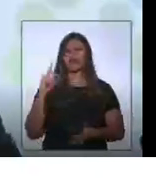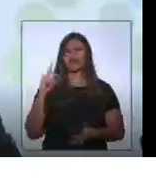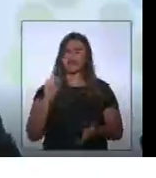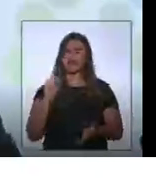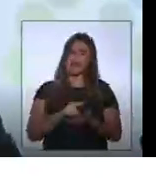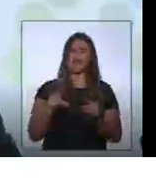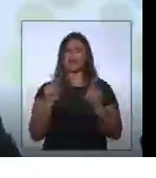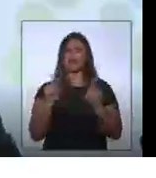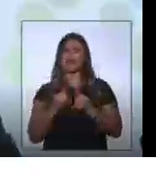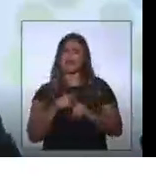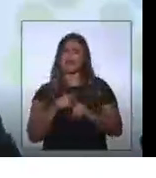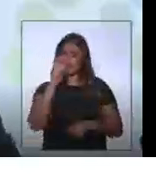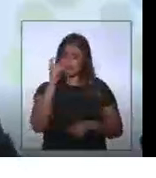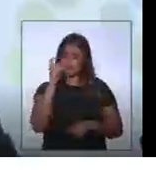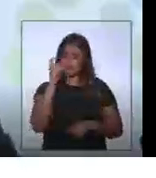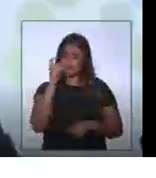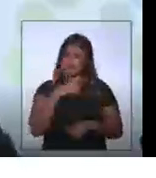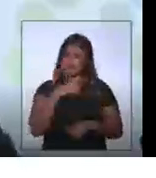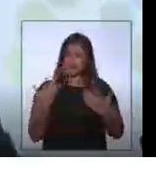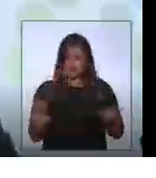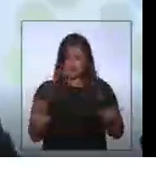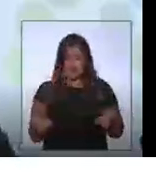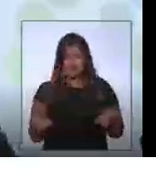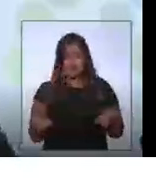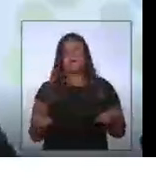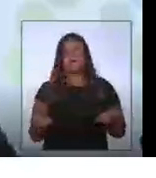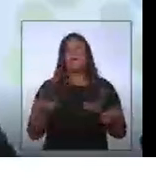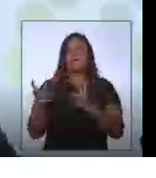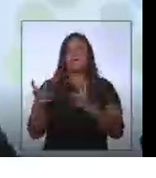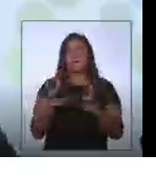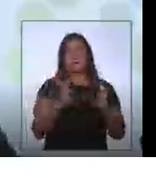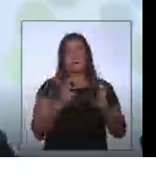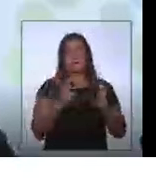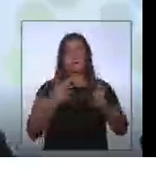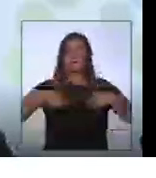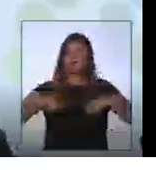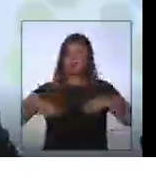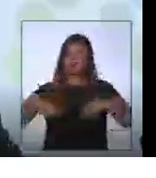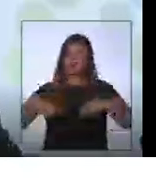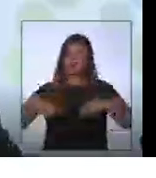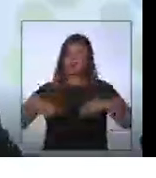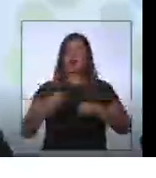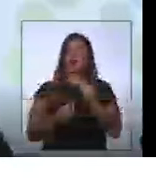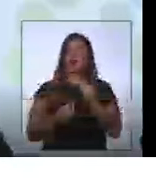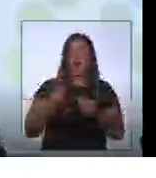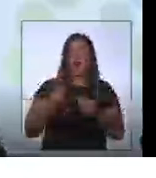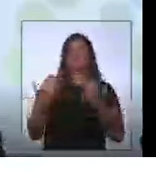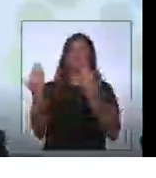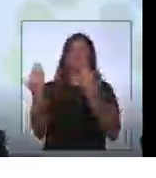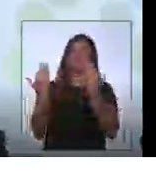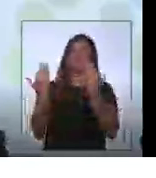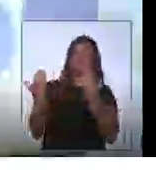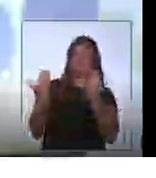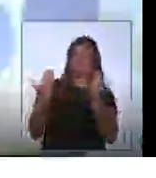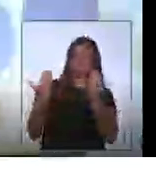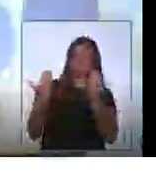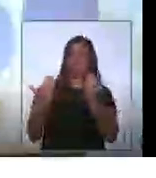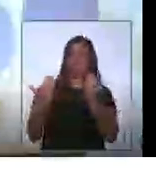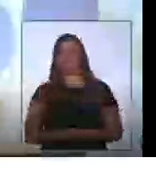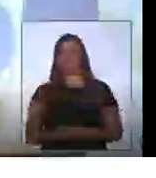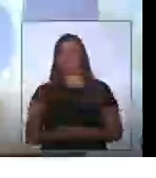e perceber e criar o nosso juízo de valor, mas a gente só cria esse juízo de valor comparando. Sim, professora?